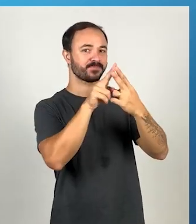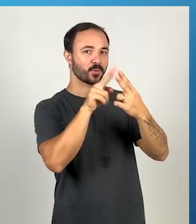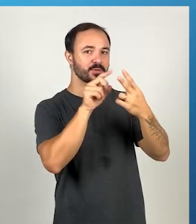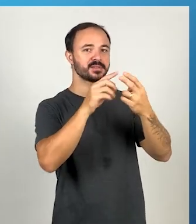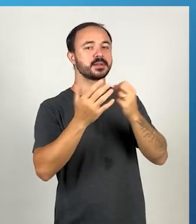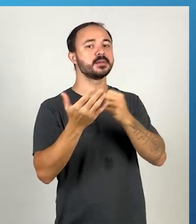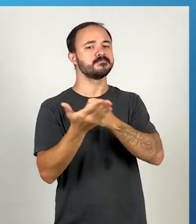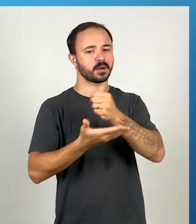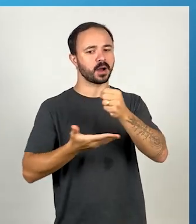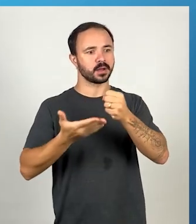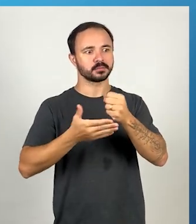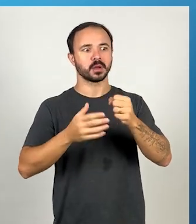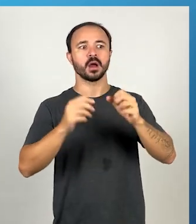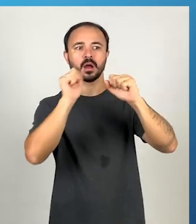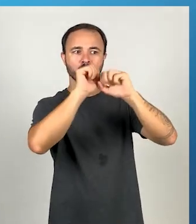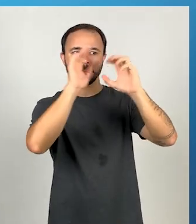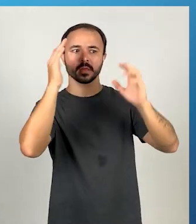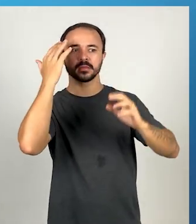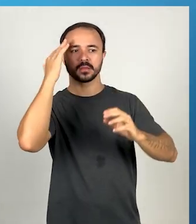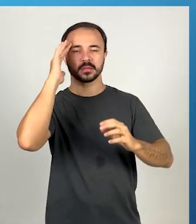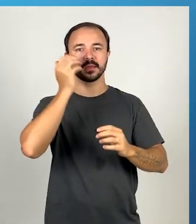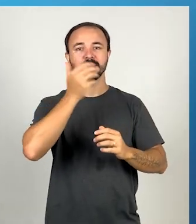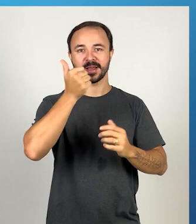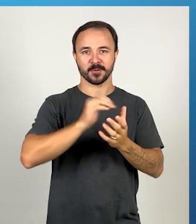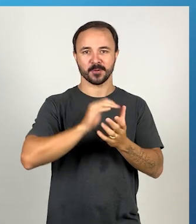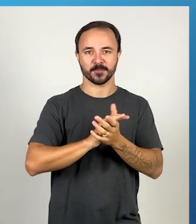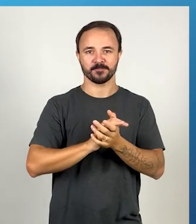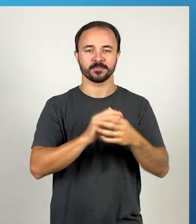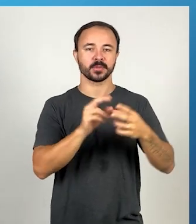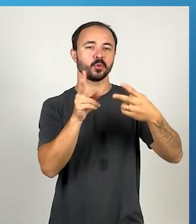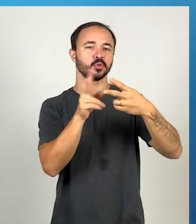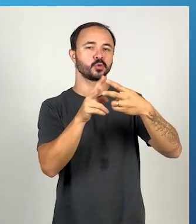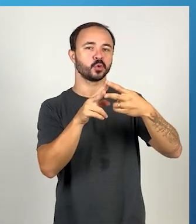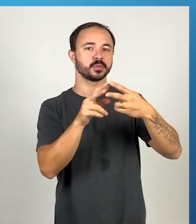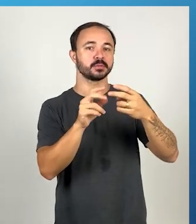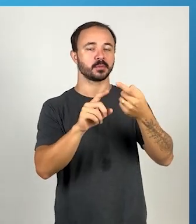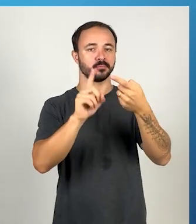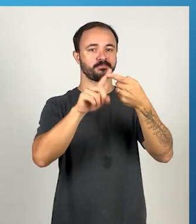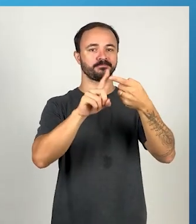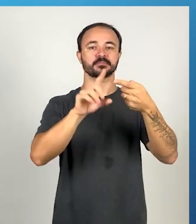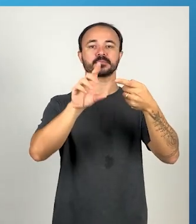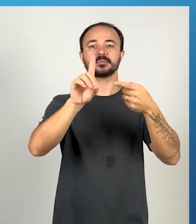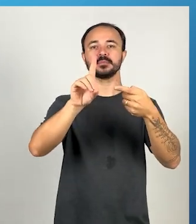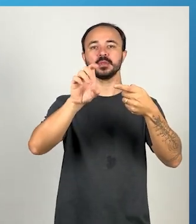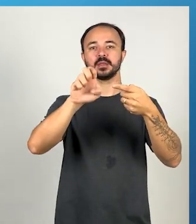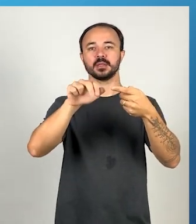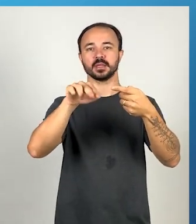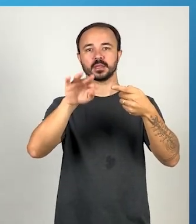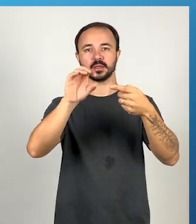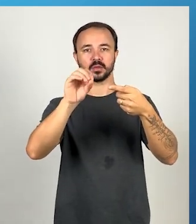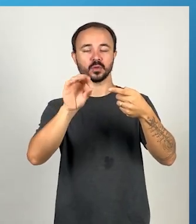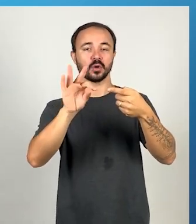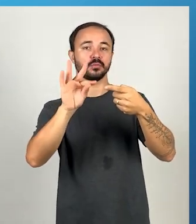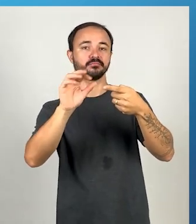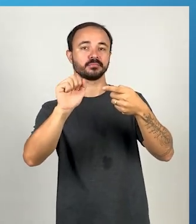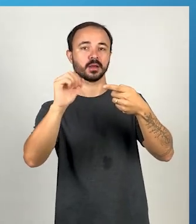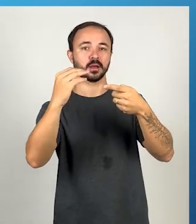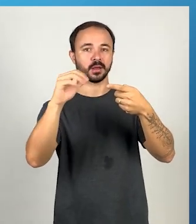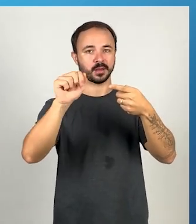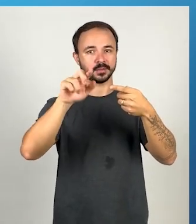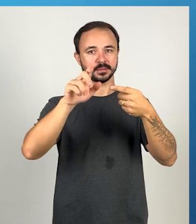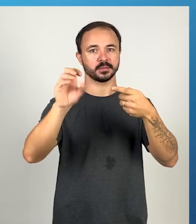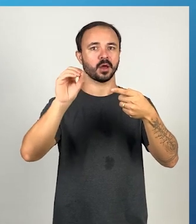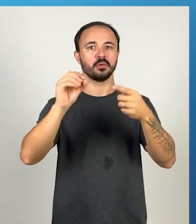para melhor compreendermos nossa aula: o conceito de denotação e de conotação. A denotação